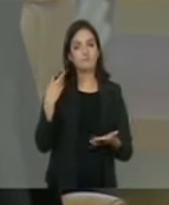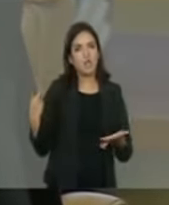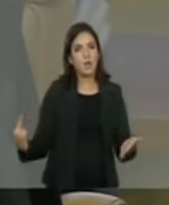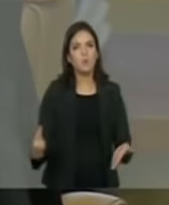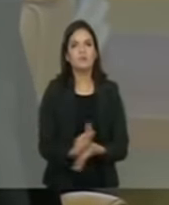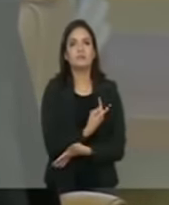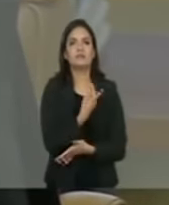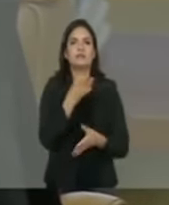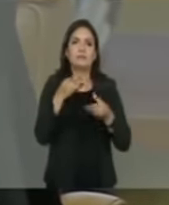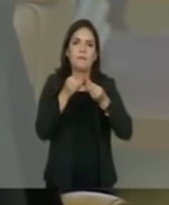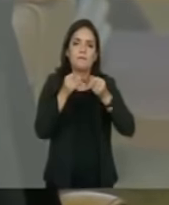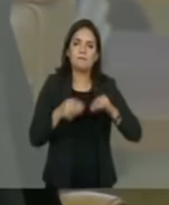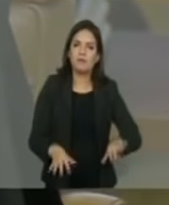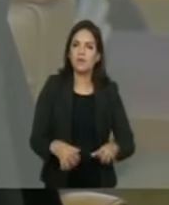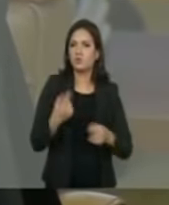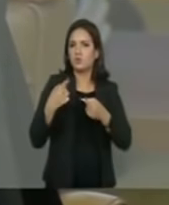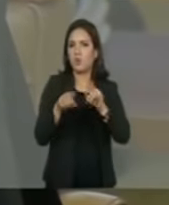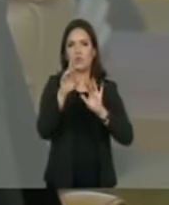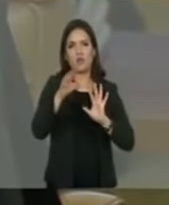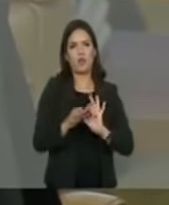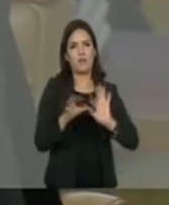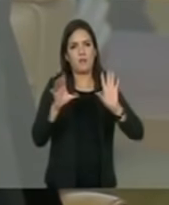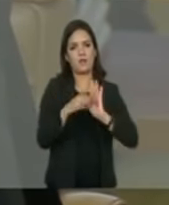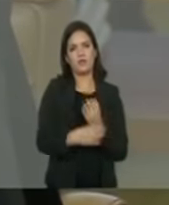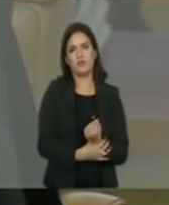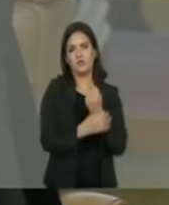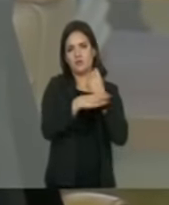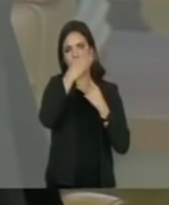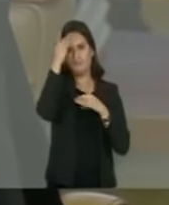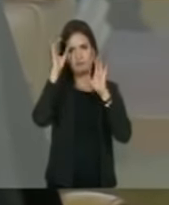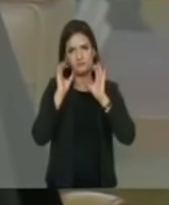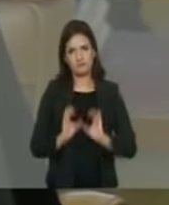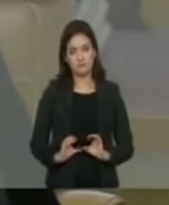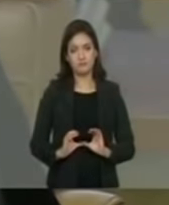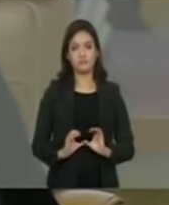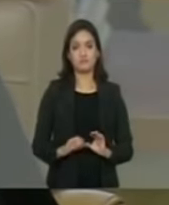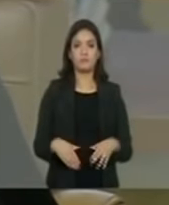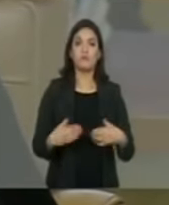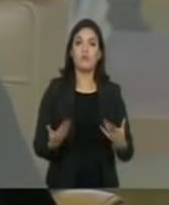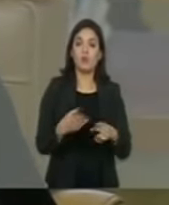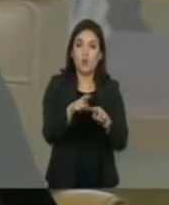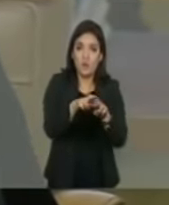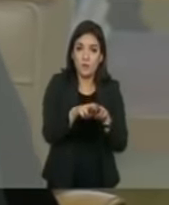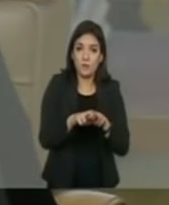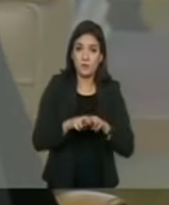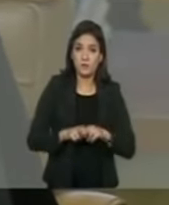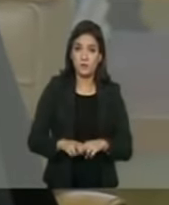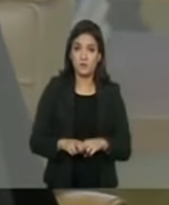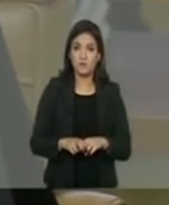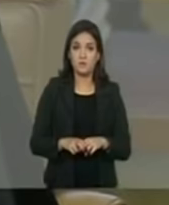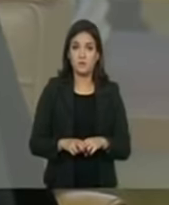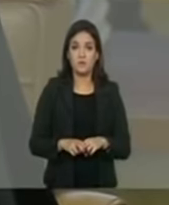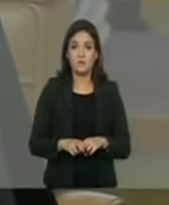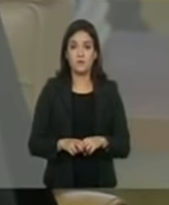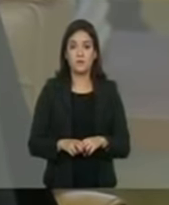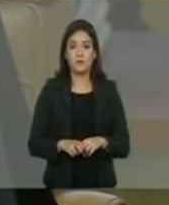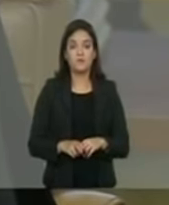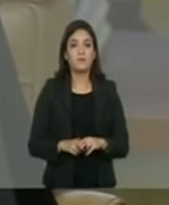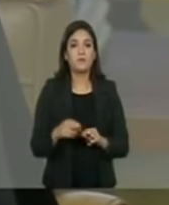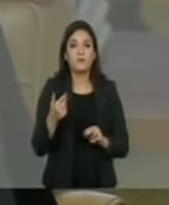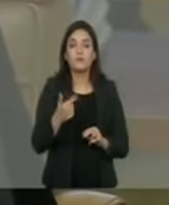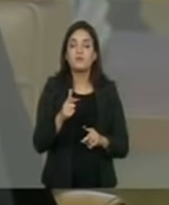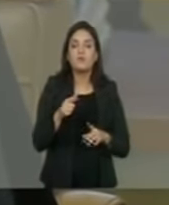às liberdades e garantias do cidadão por isso concluiu o professor jorge de figueiredo dias não apresenta qualquer